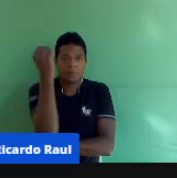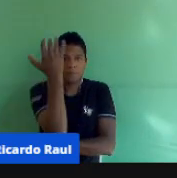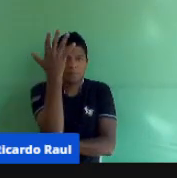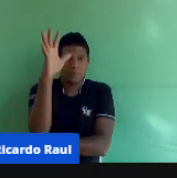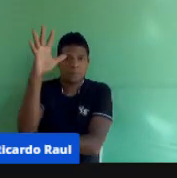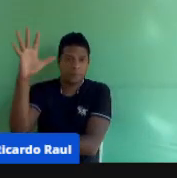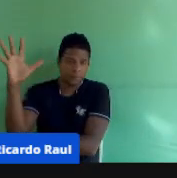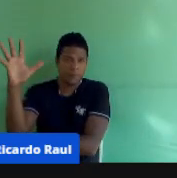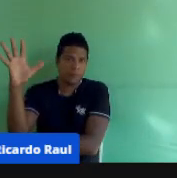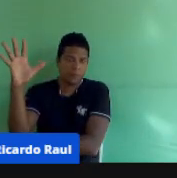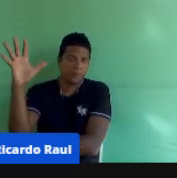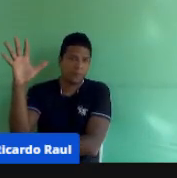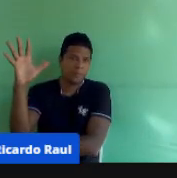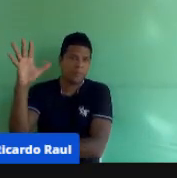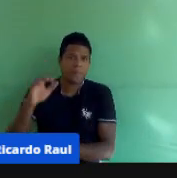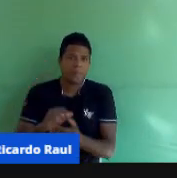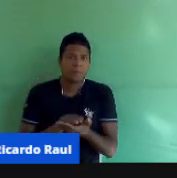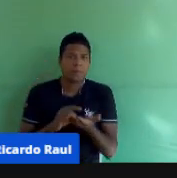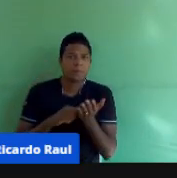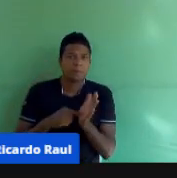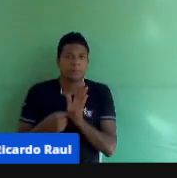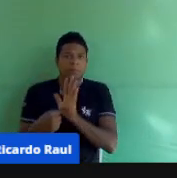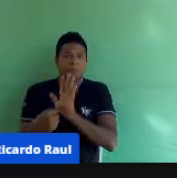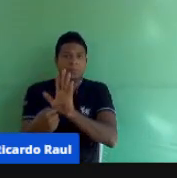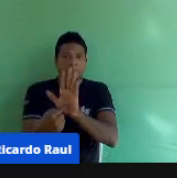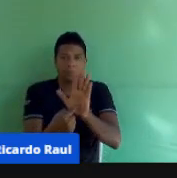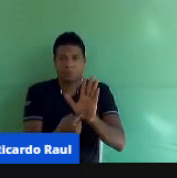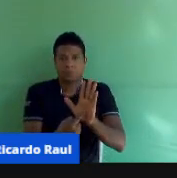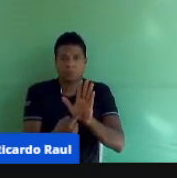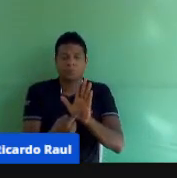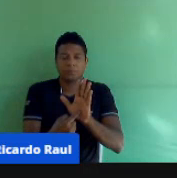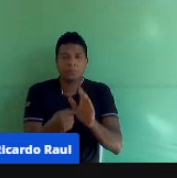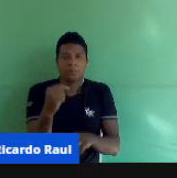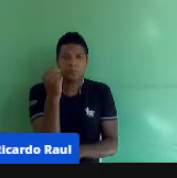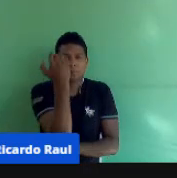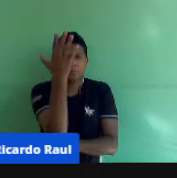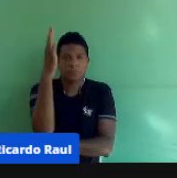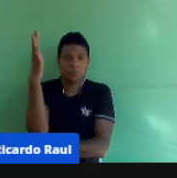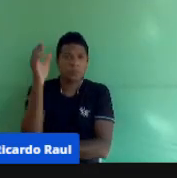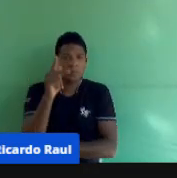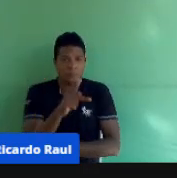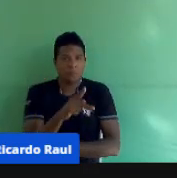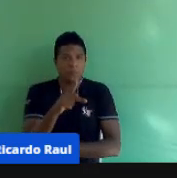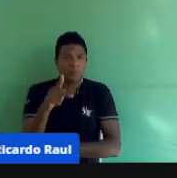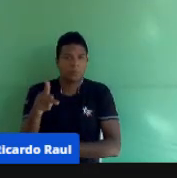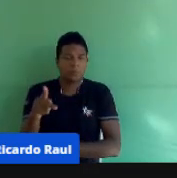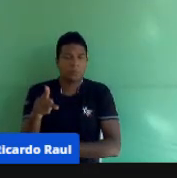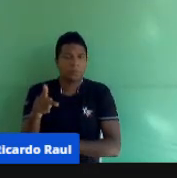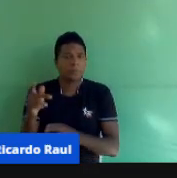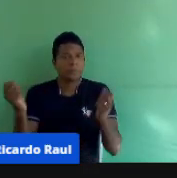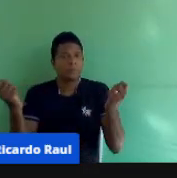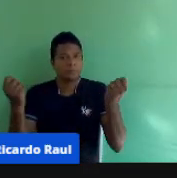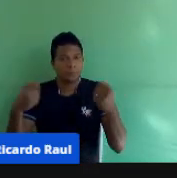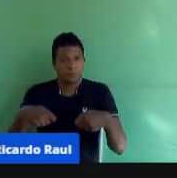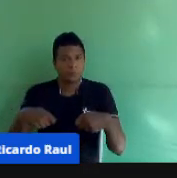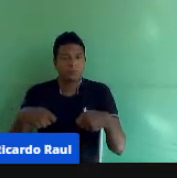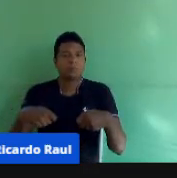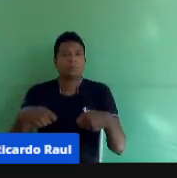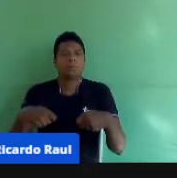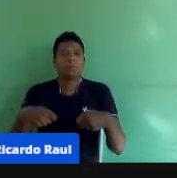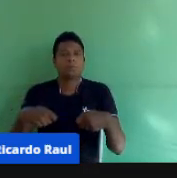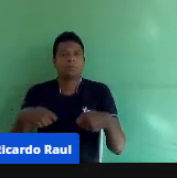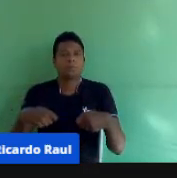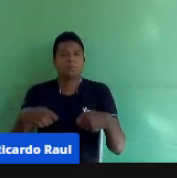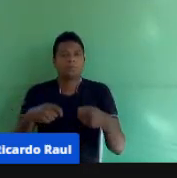vai apresentar trata da questão ambiental, o professor tem que ter uma capacidade interpretativa